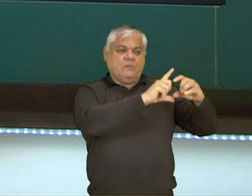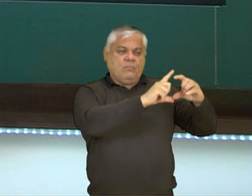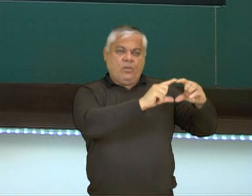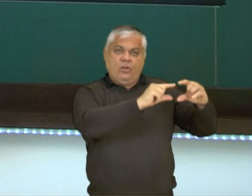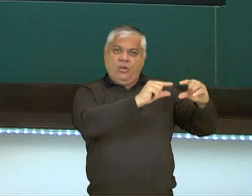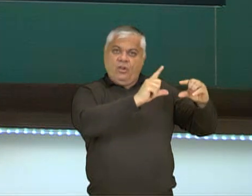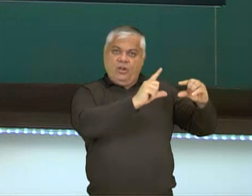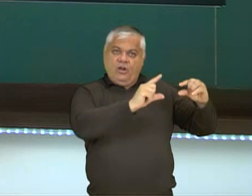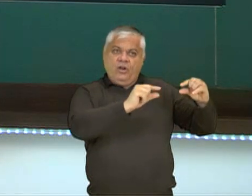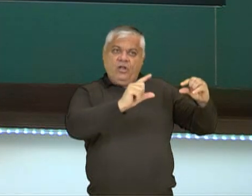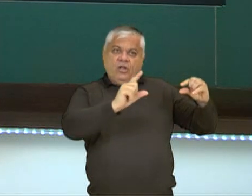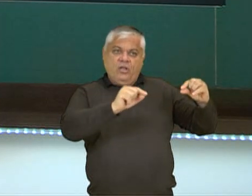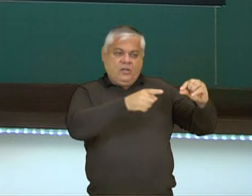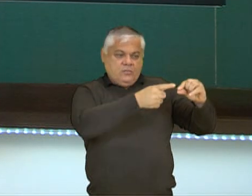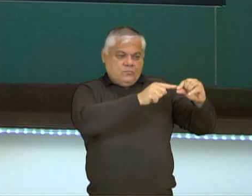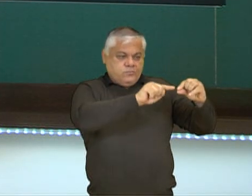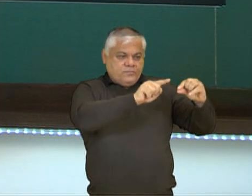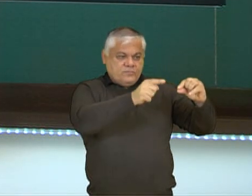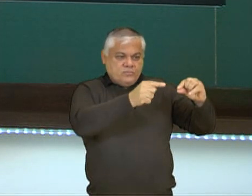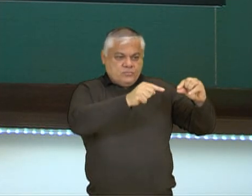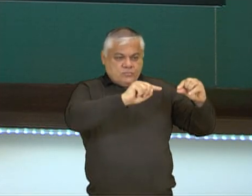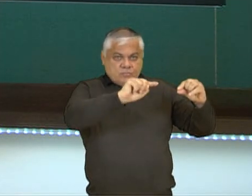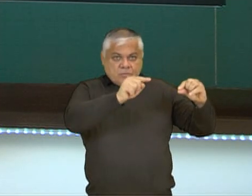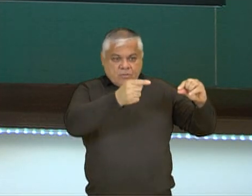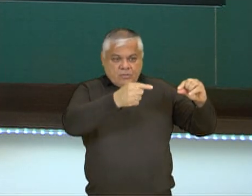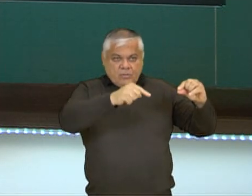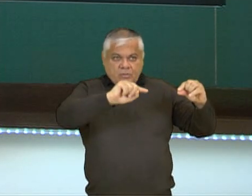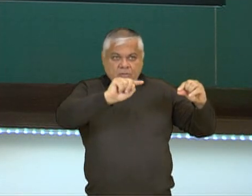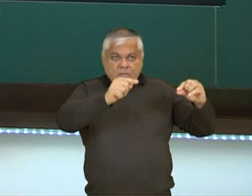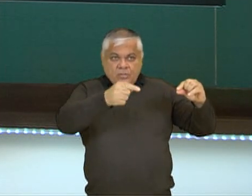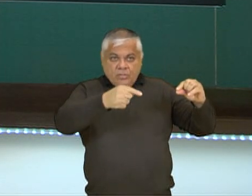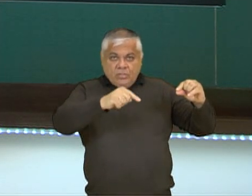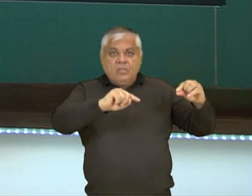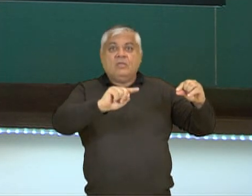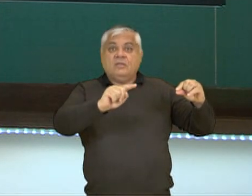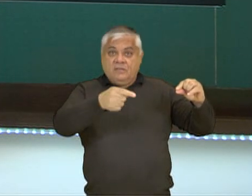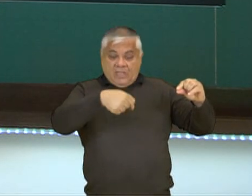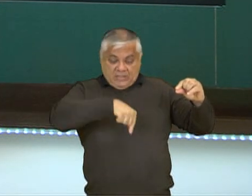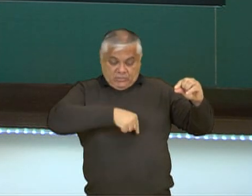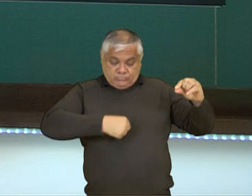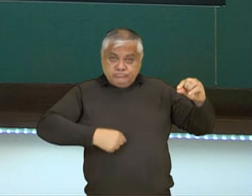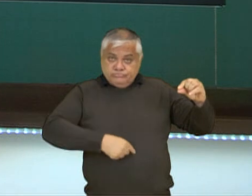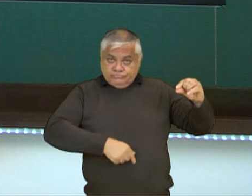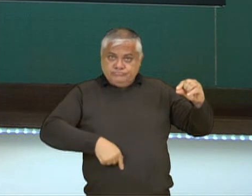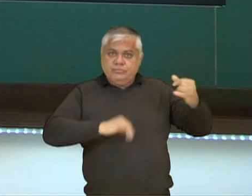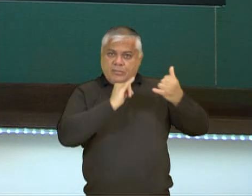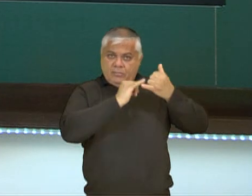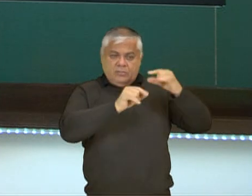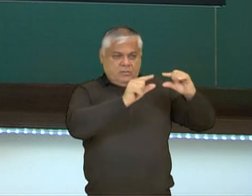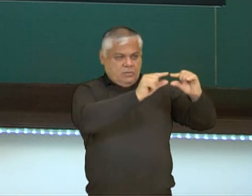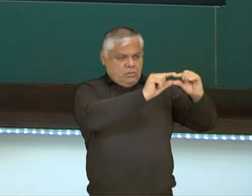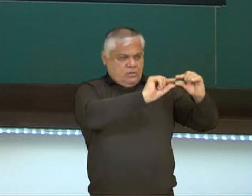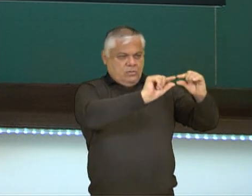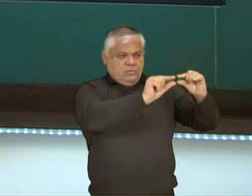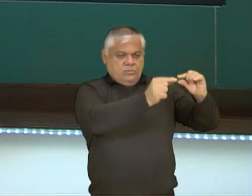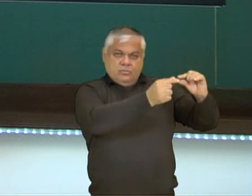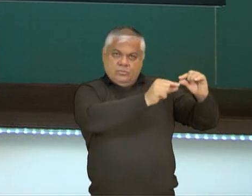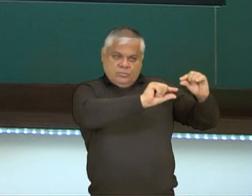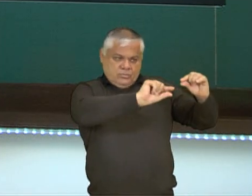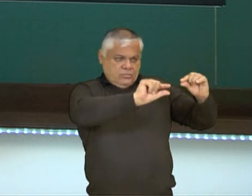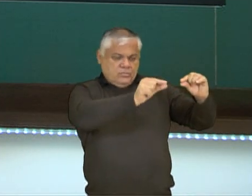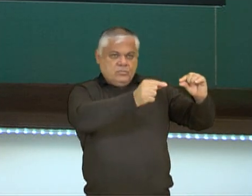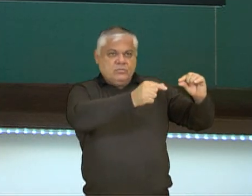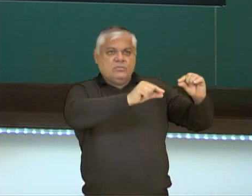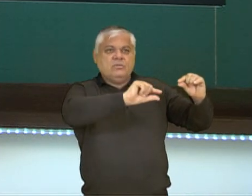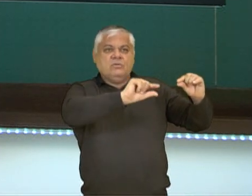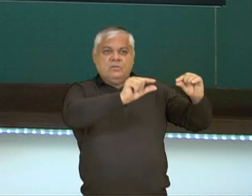está ali captando para se alimentar. Vemos também a outra estrutura que faz parte do tubo digestório, que é a faringe. Aqui, então,